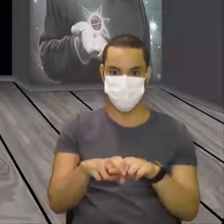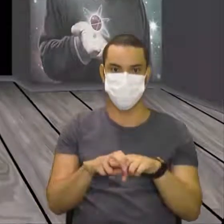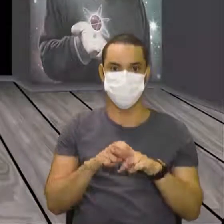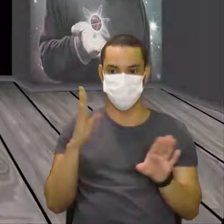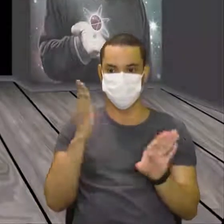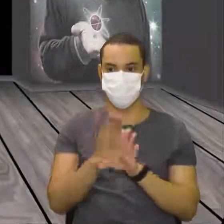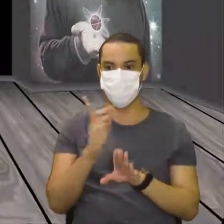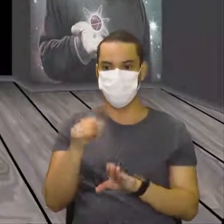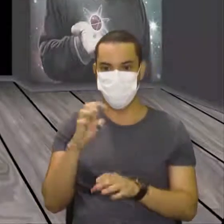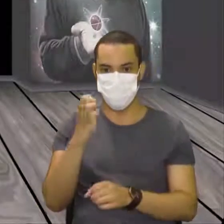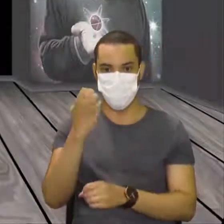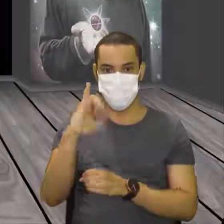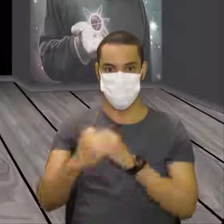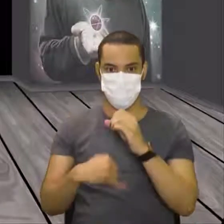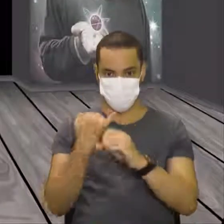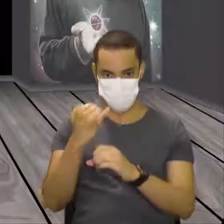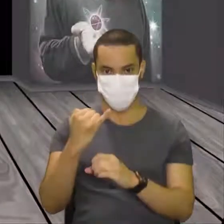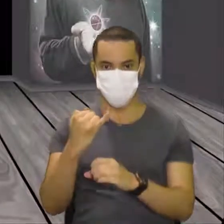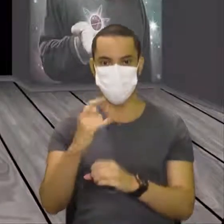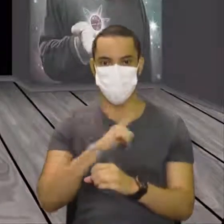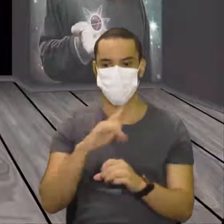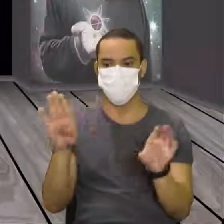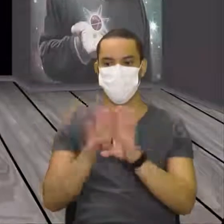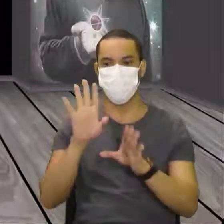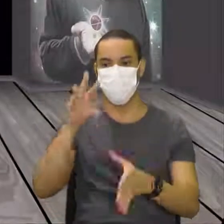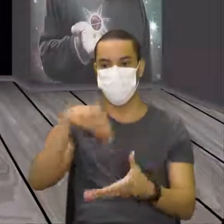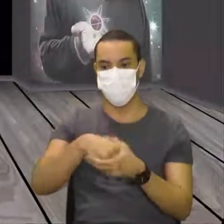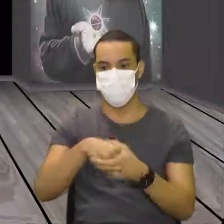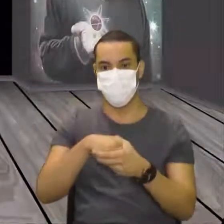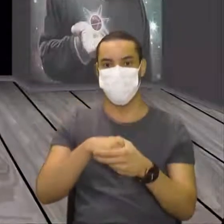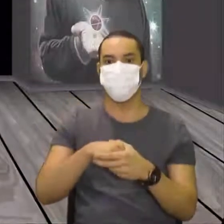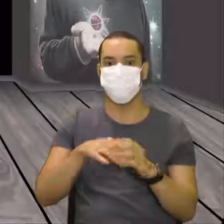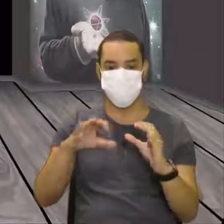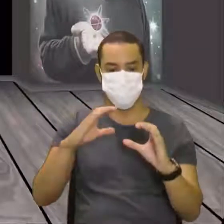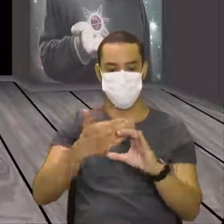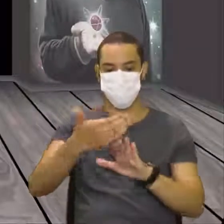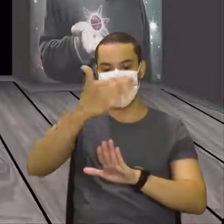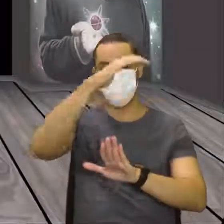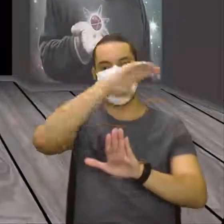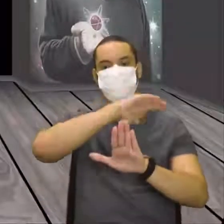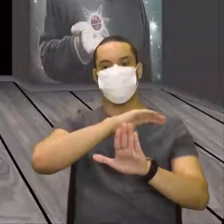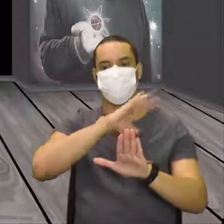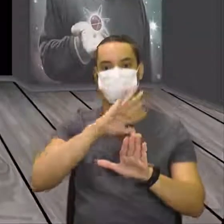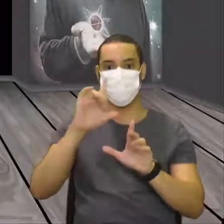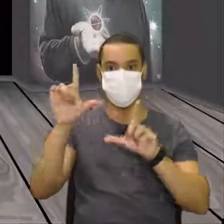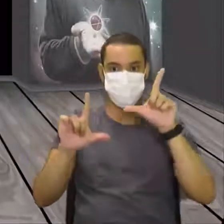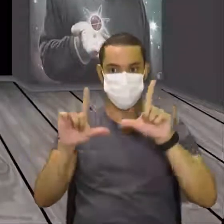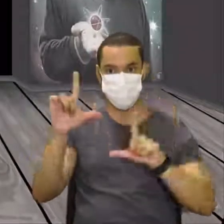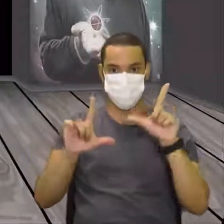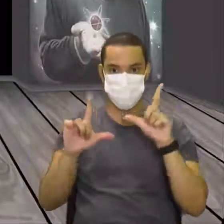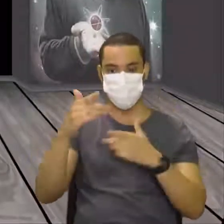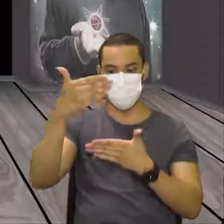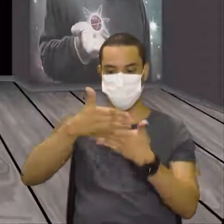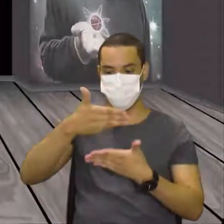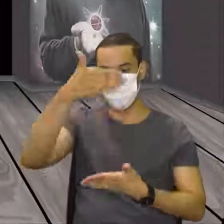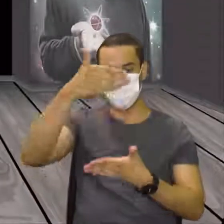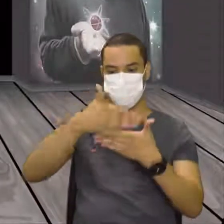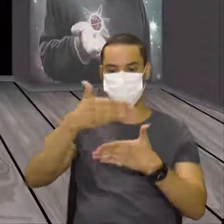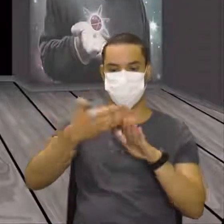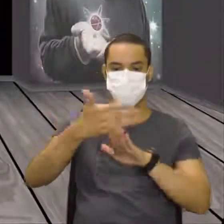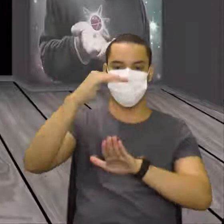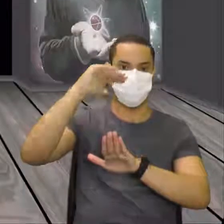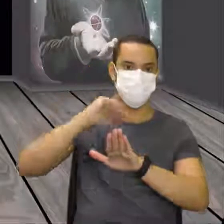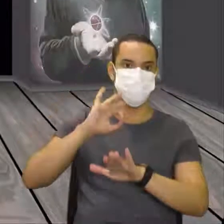devido a esses elétrons que são arremessados aí pelos tubos naquela parte ali da tela de fósforo que ficava na